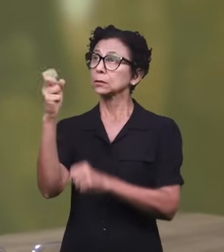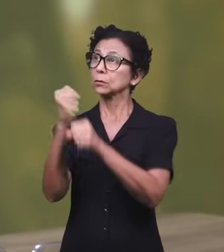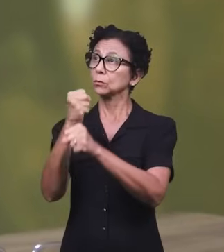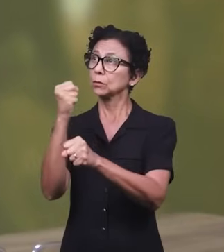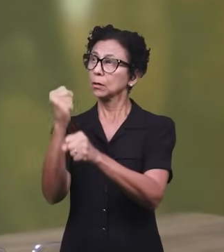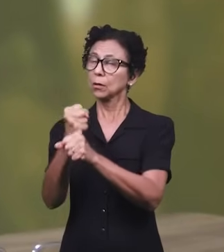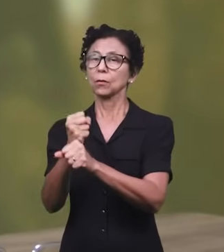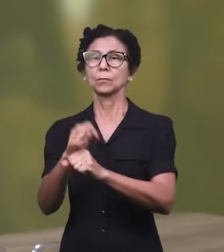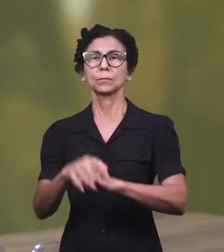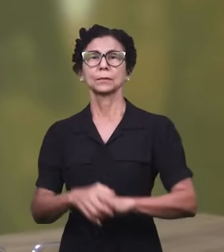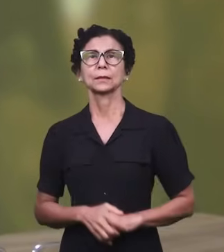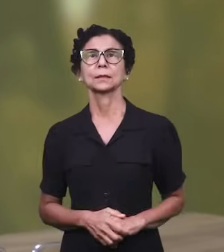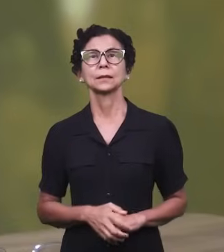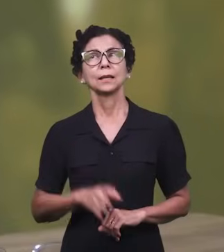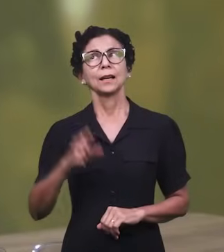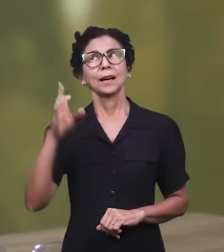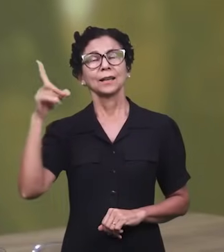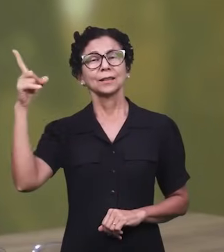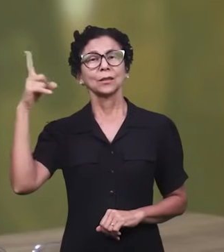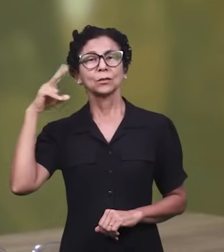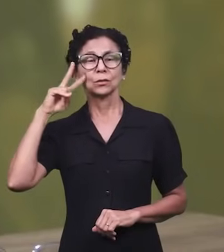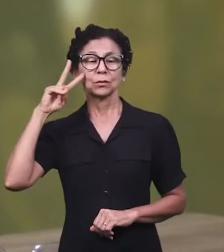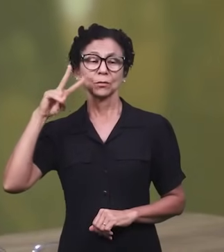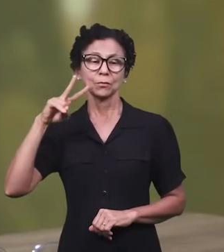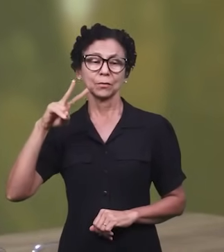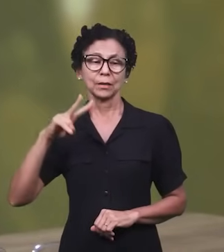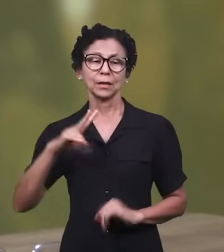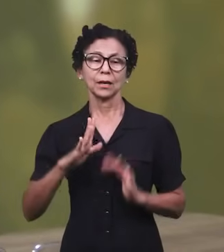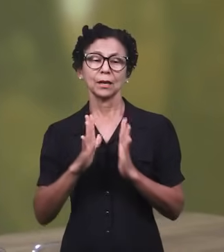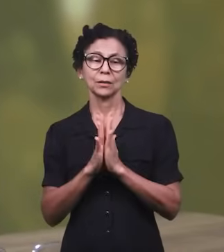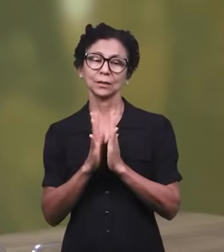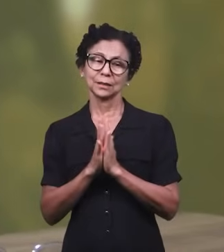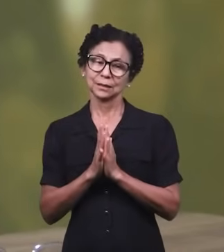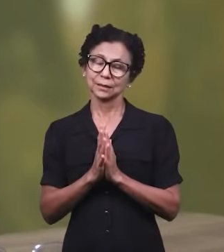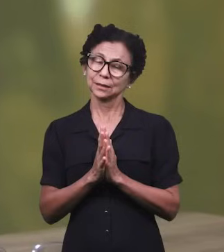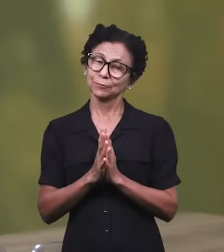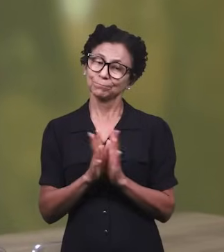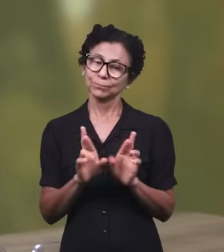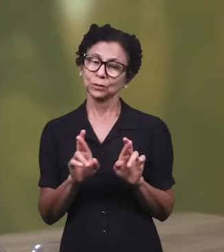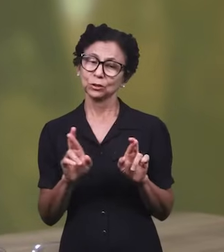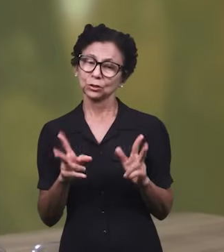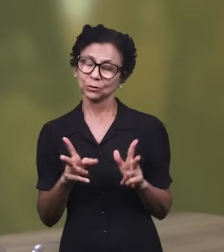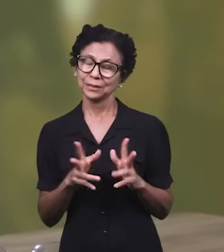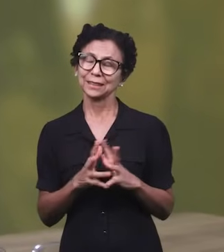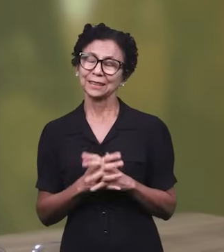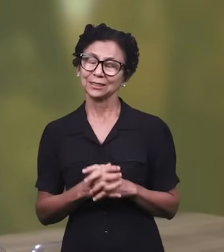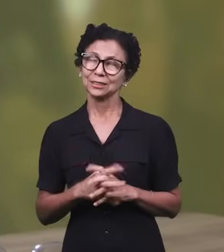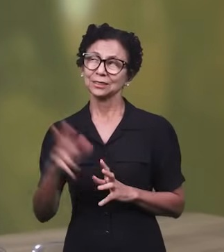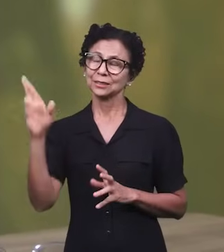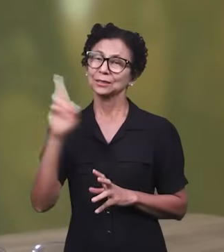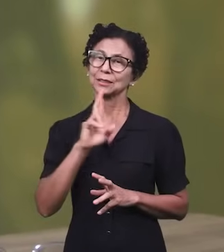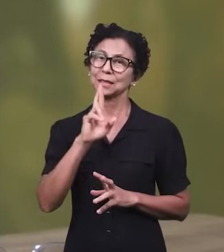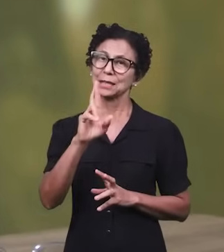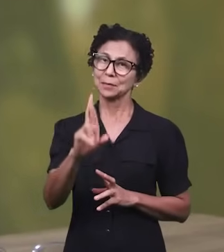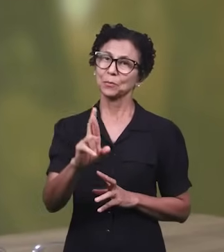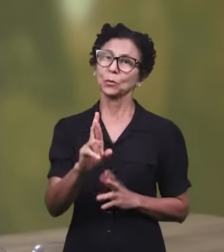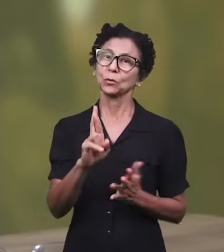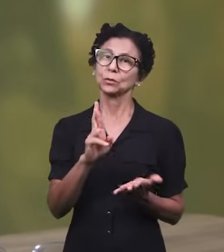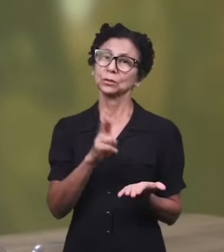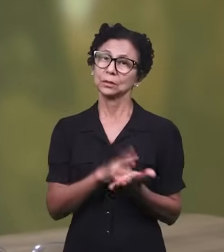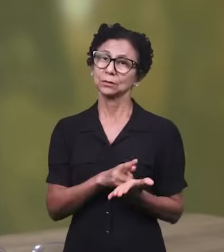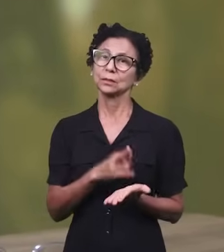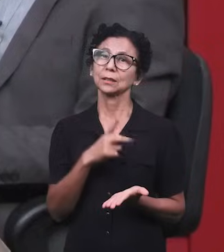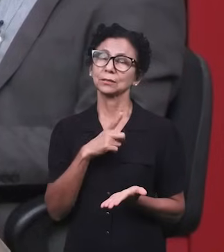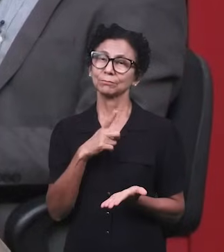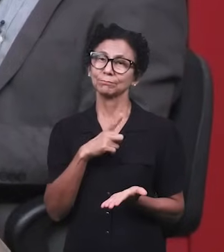a obra, o interesse do Senhor muda na oração, e a oração vem sendo respondida de forma tão poderosa e com tantos resultados.